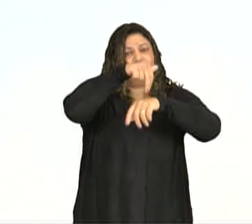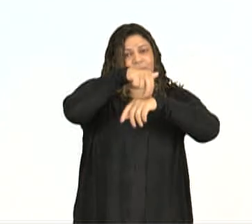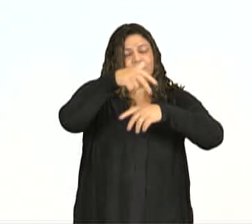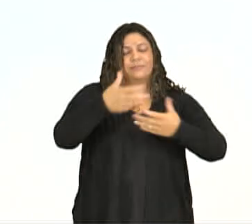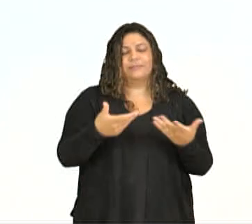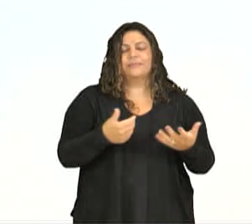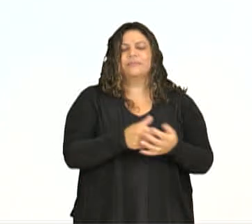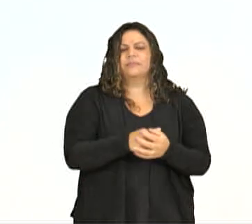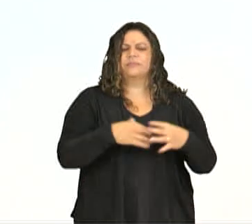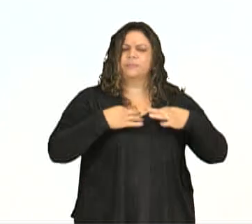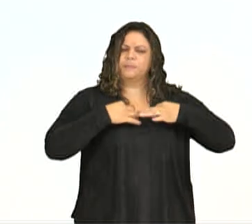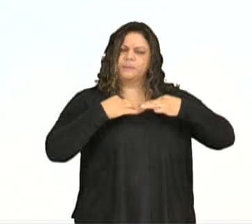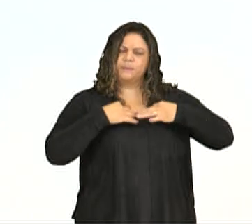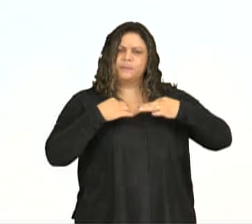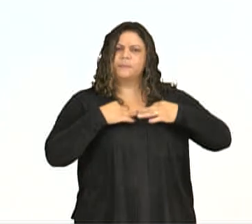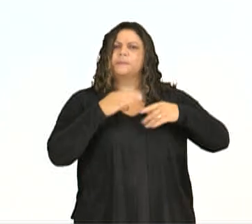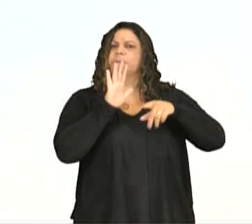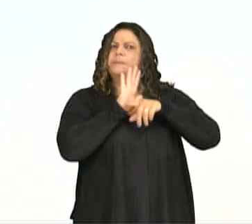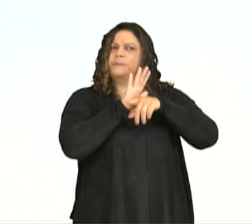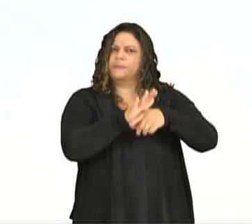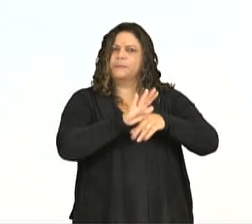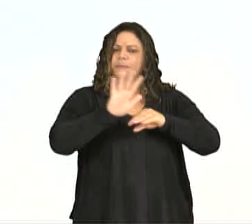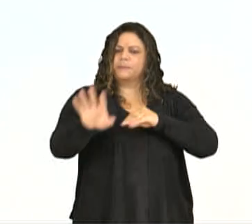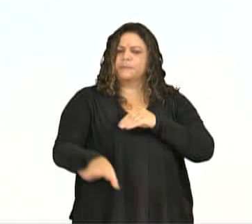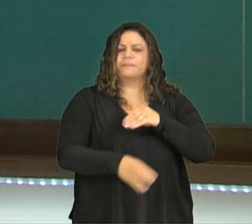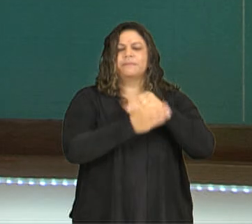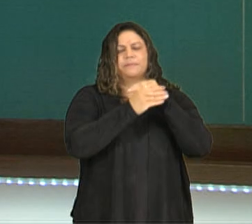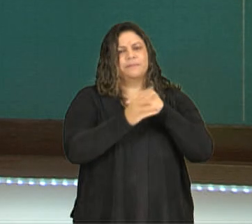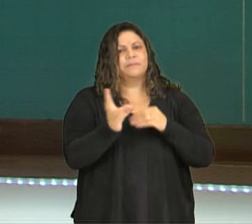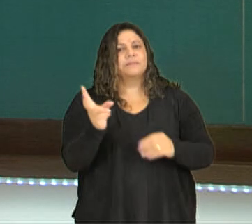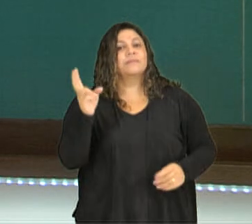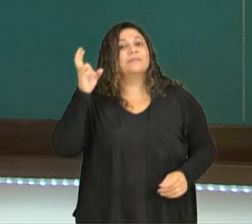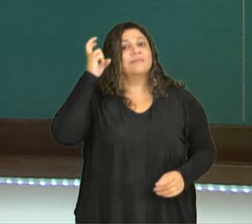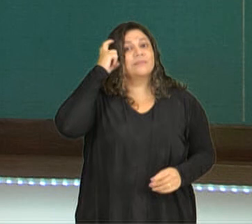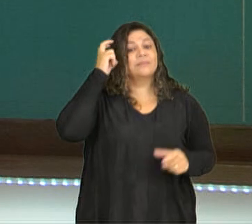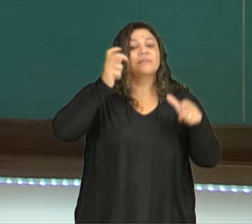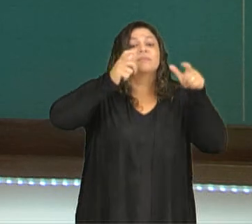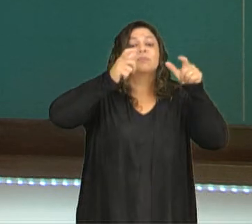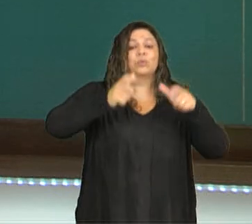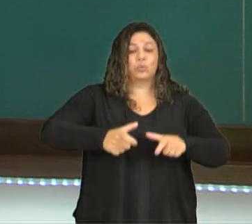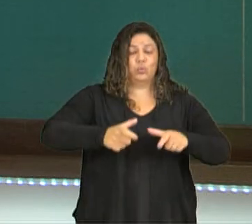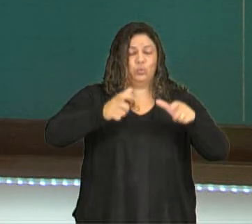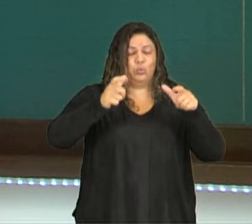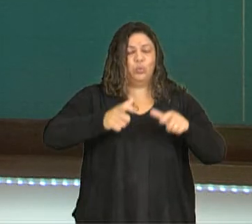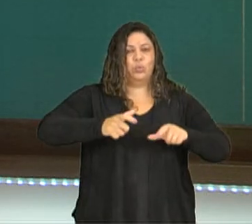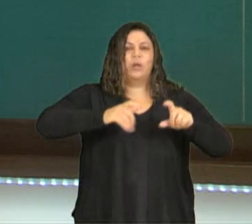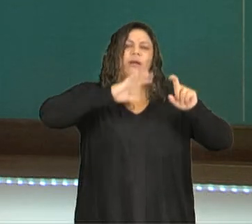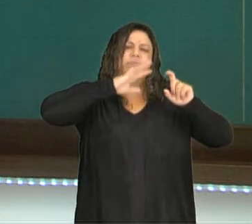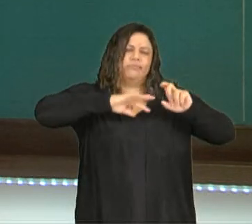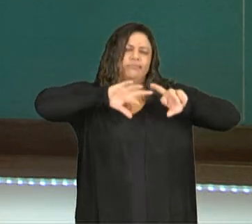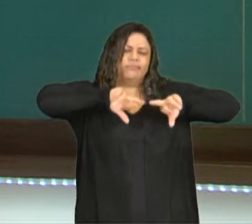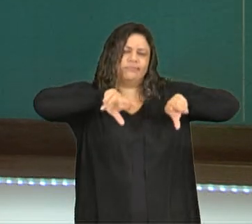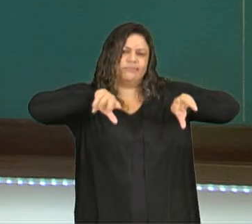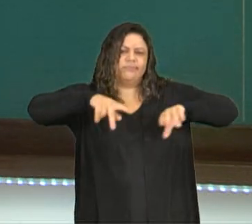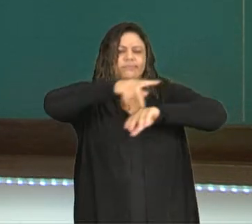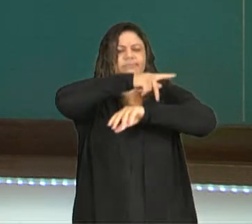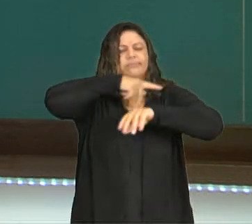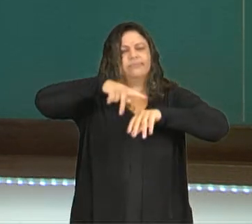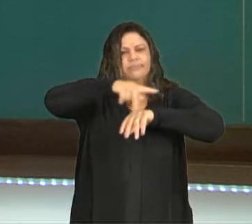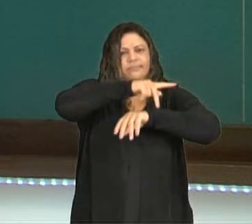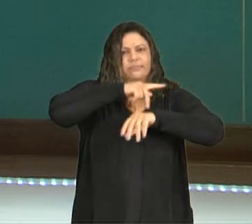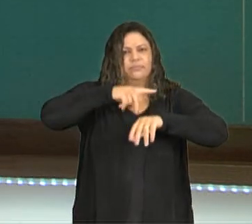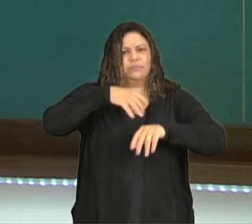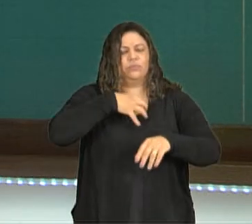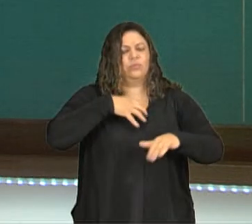essa vestimenta contribui para a incorporação da cultura e do folclore de uma determinada nação num ritmo